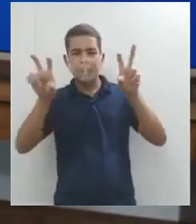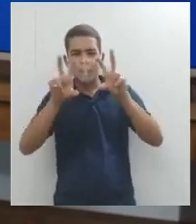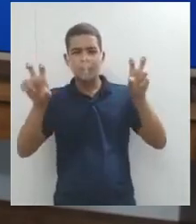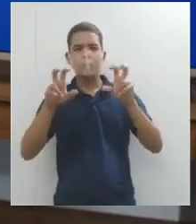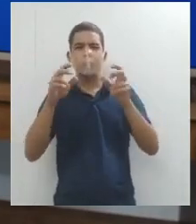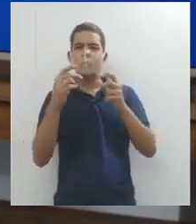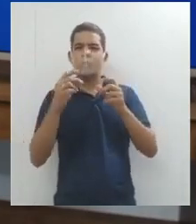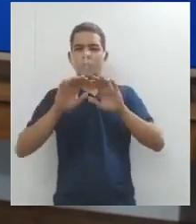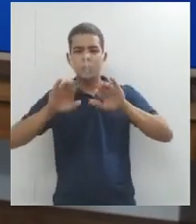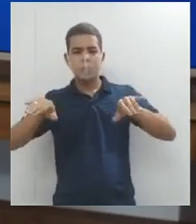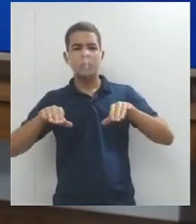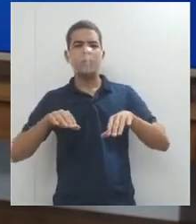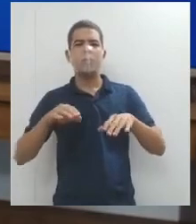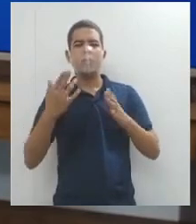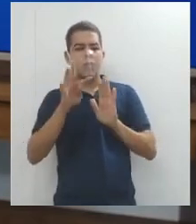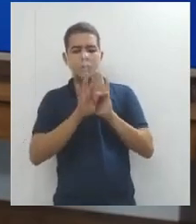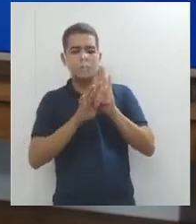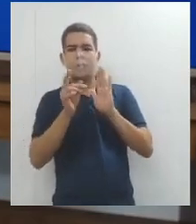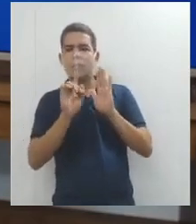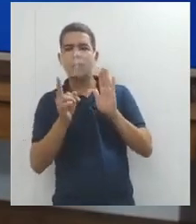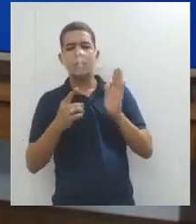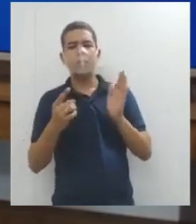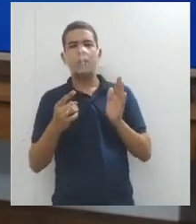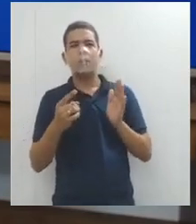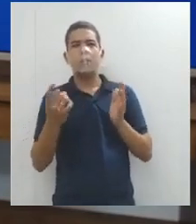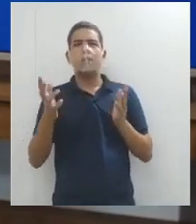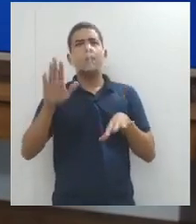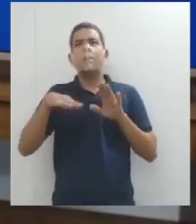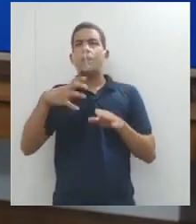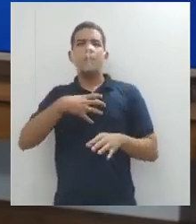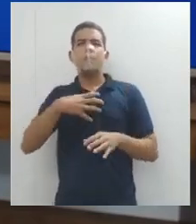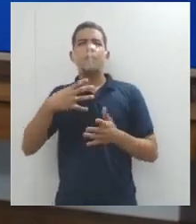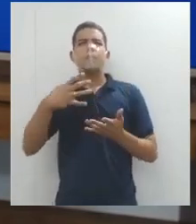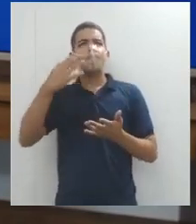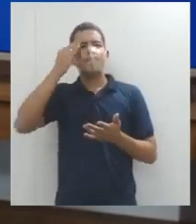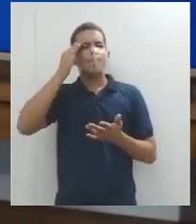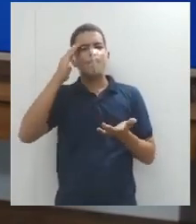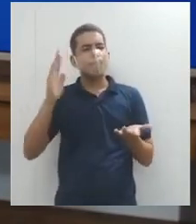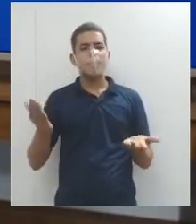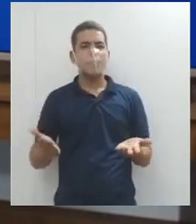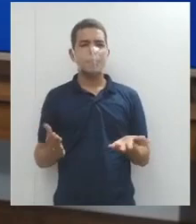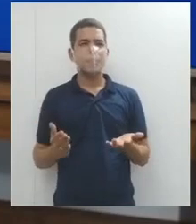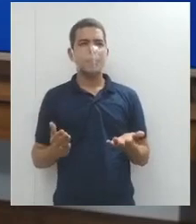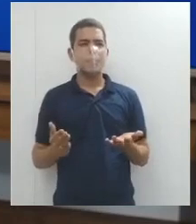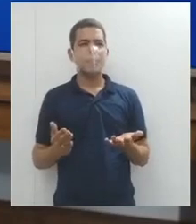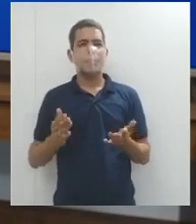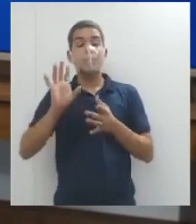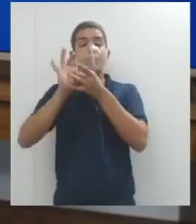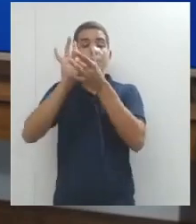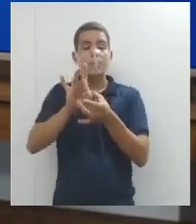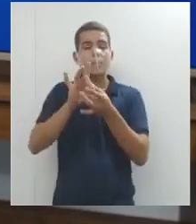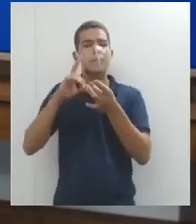estar em um contexto, por exemplo, em um texto, não fazem muito sentido. Porque dependendo do contexto, a função